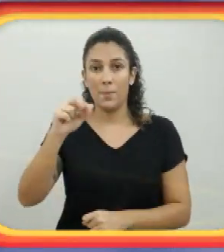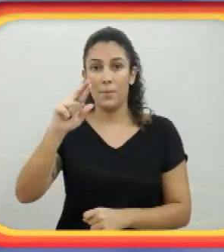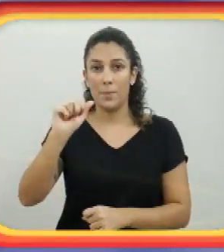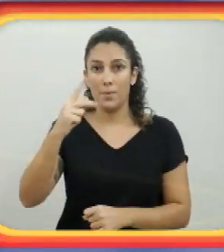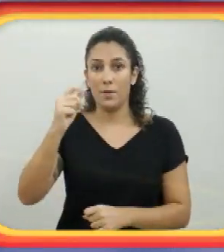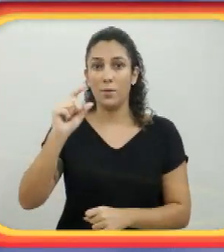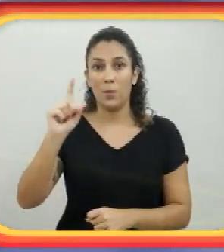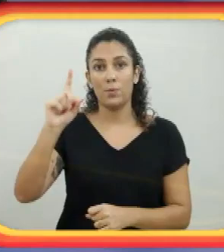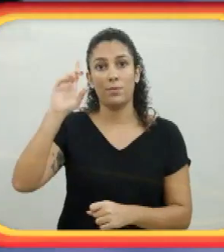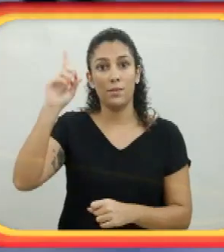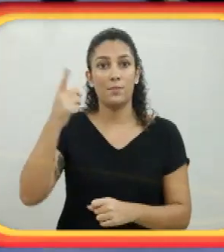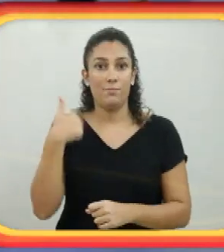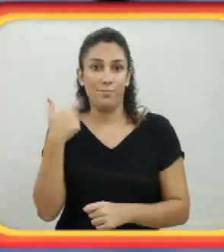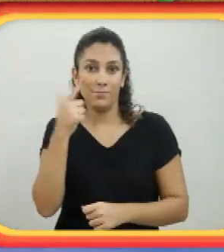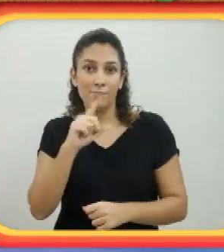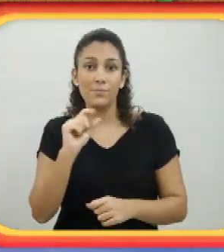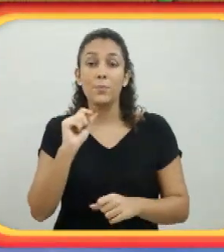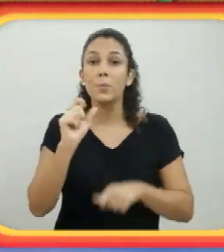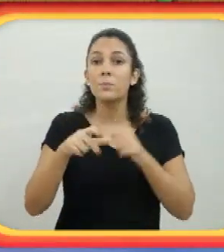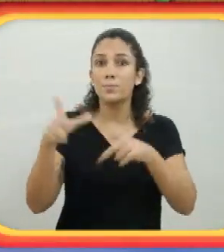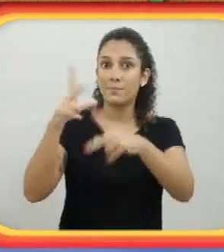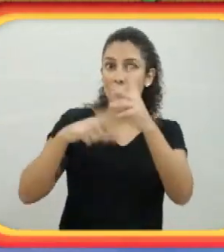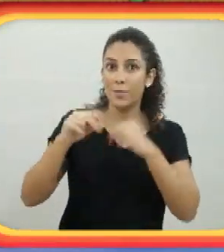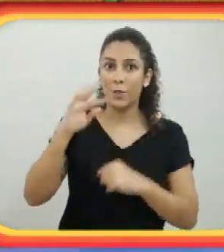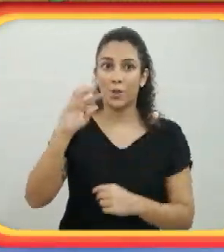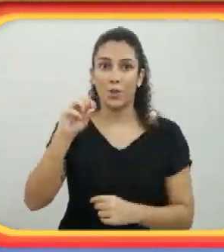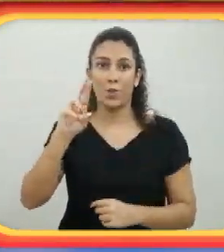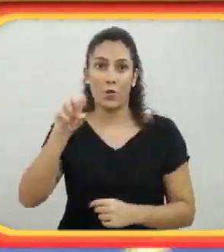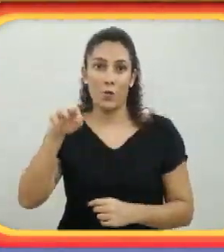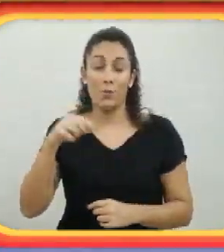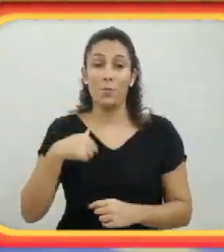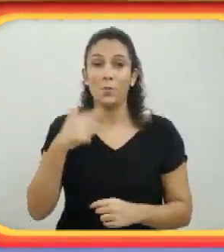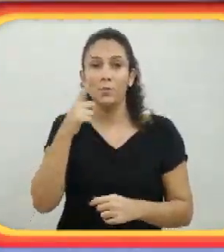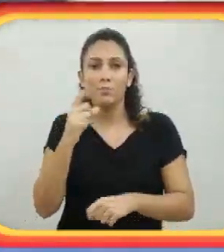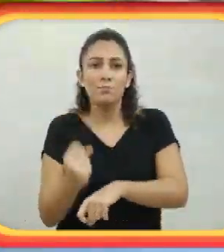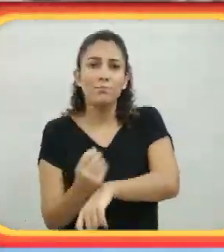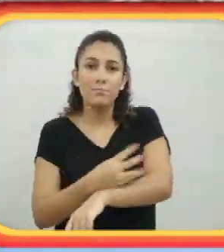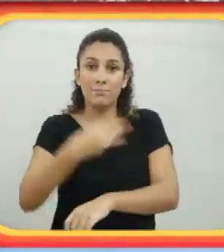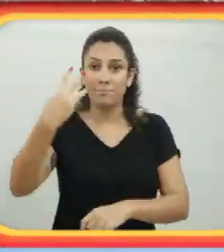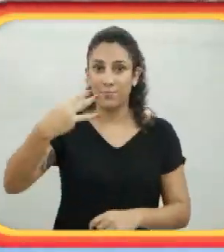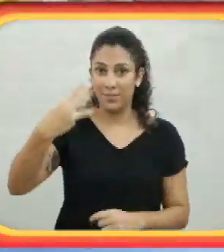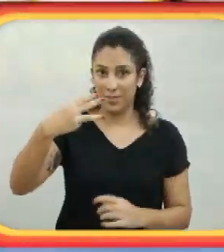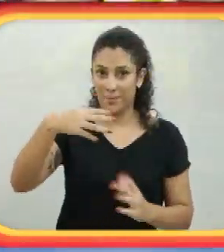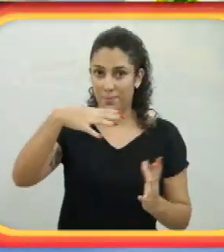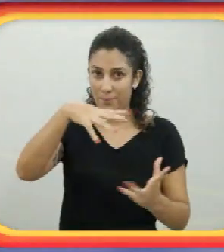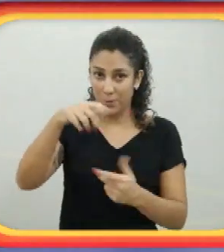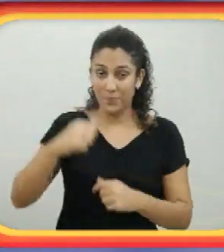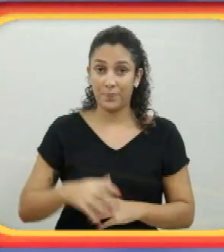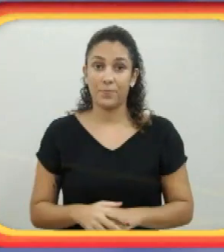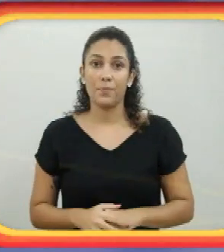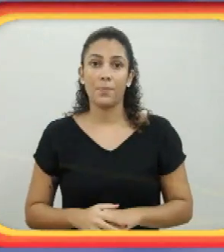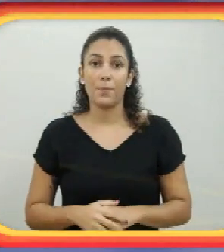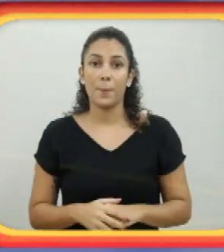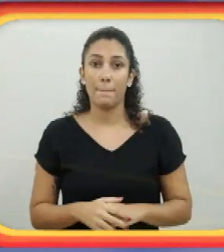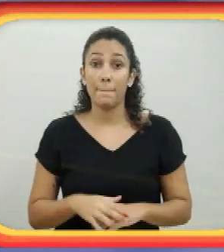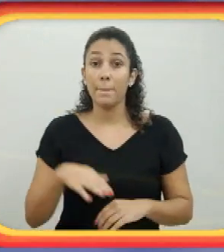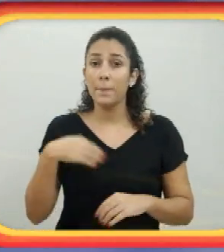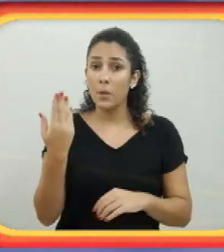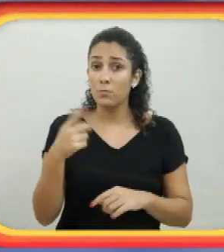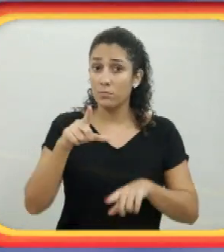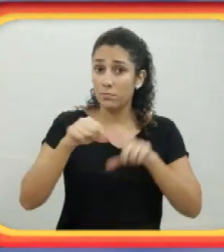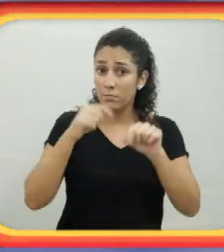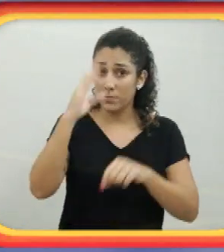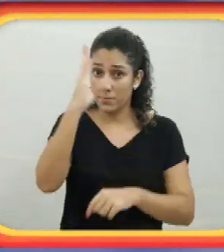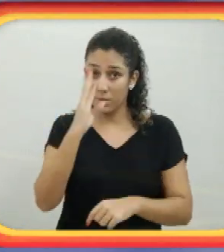no Parapan, né, graças a Deus, sendo que eu pude estar presente em Toronto também. E foi emocionante se